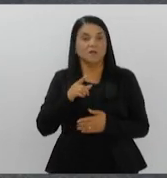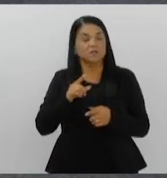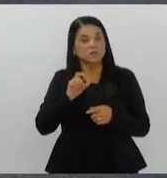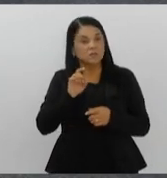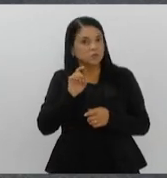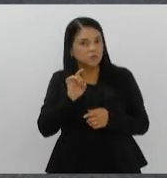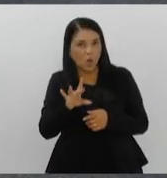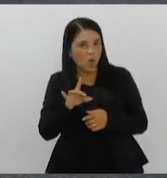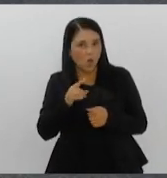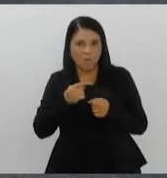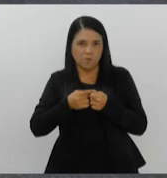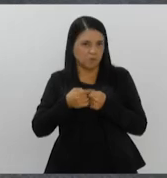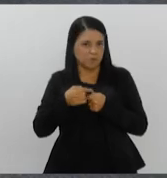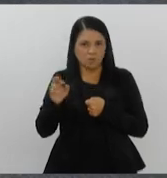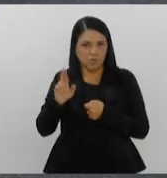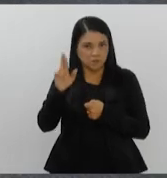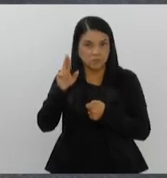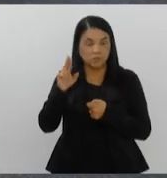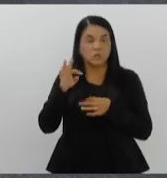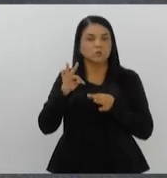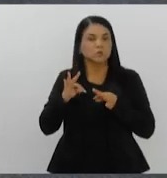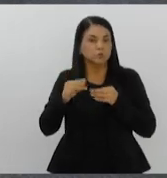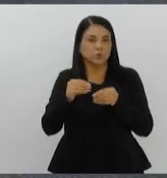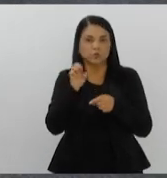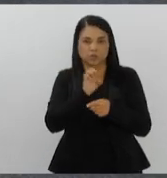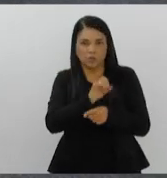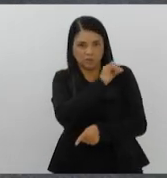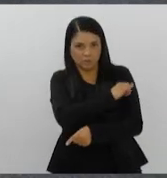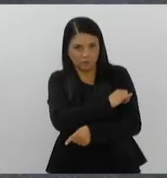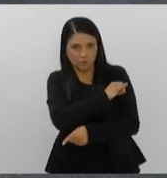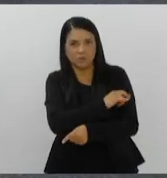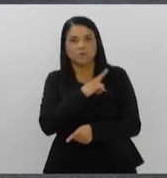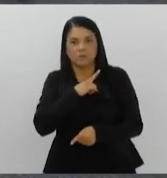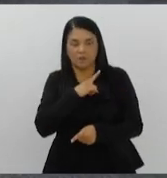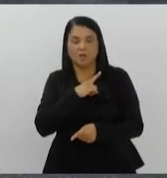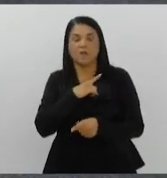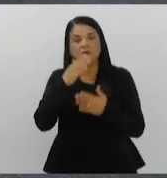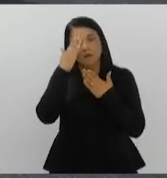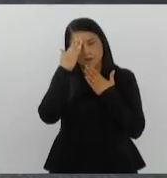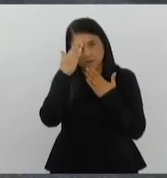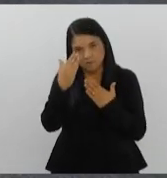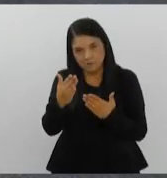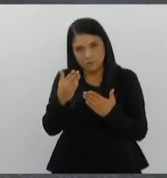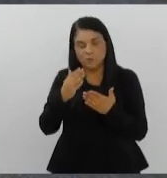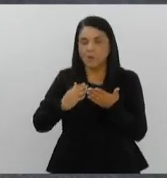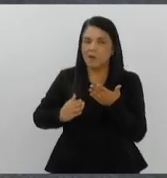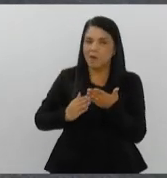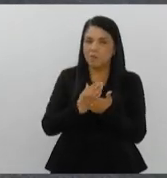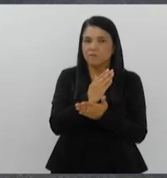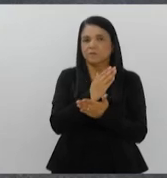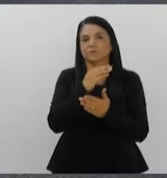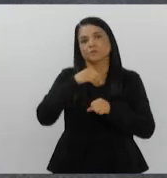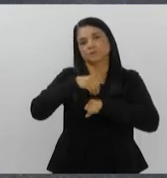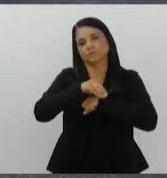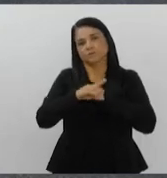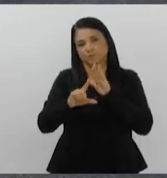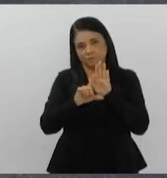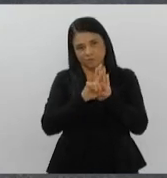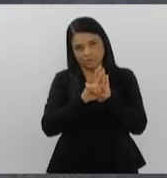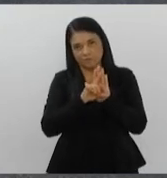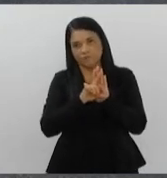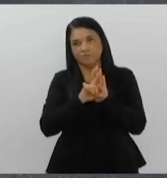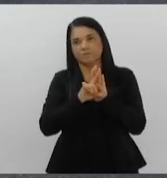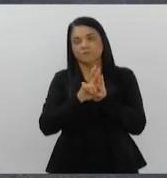de Resende, mas em todo o nosso estado do Rio de Janeiro. Então, agradeço pela aprovação da nossa indicação